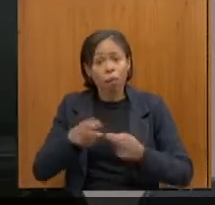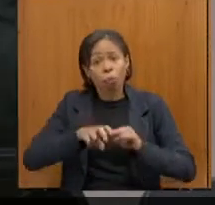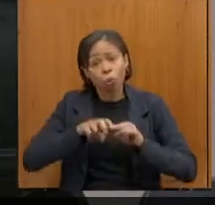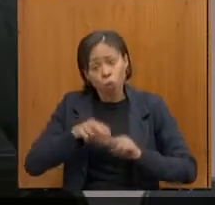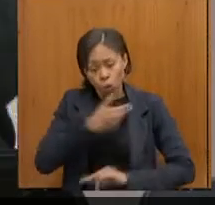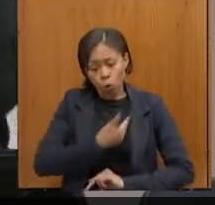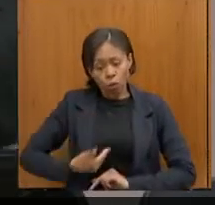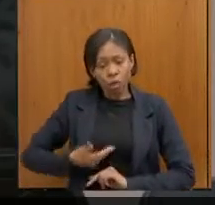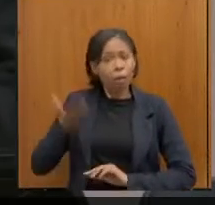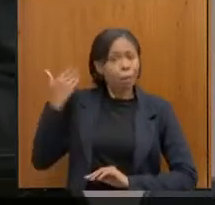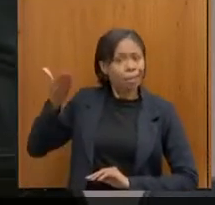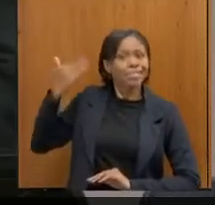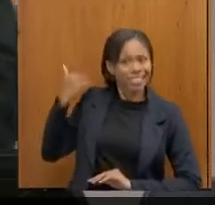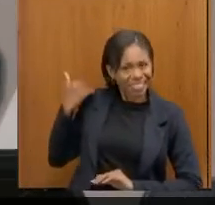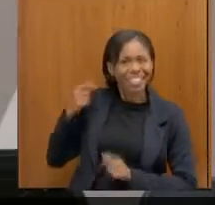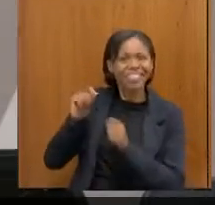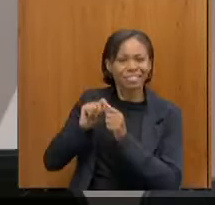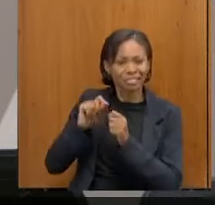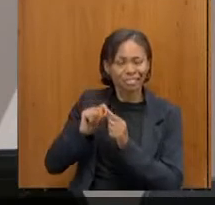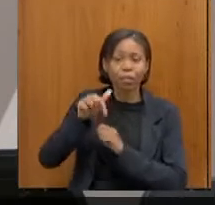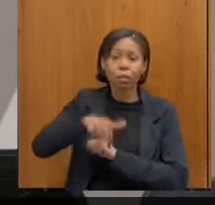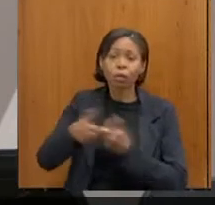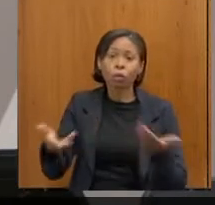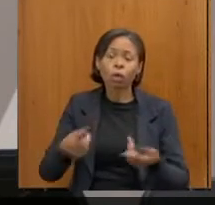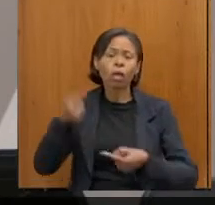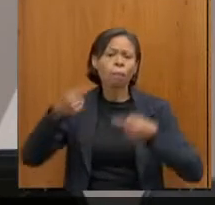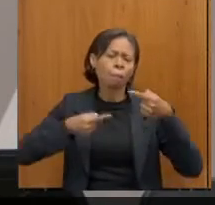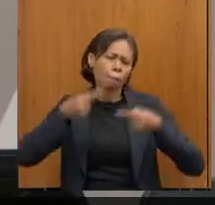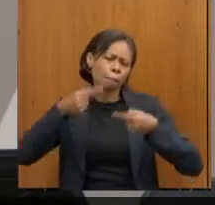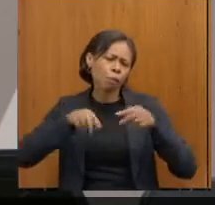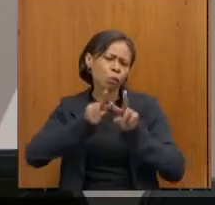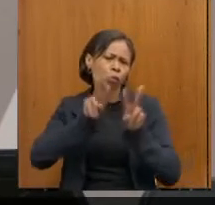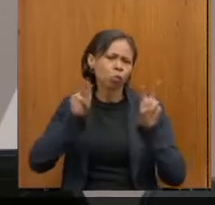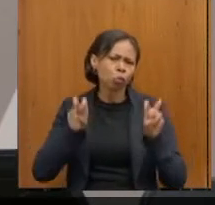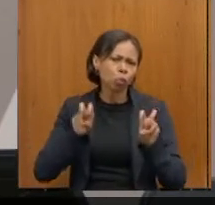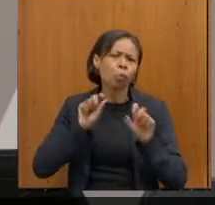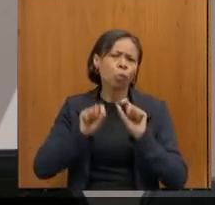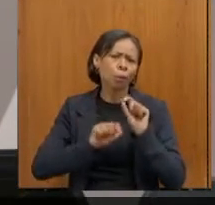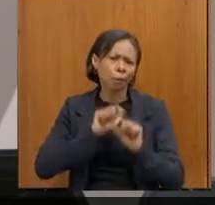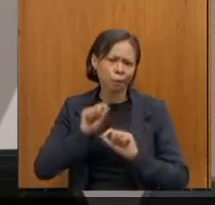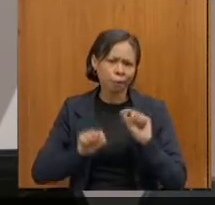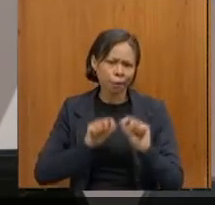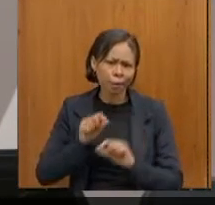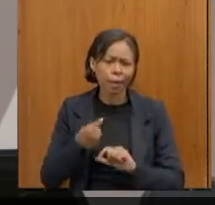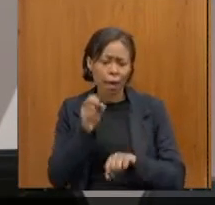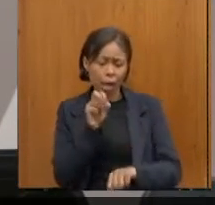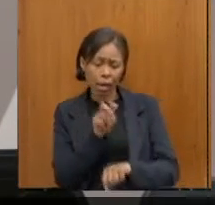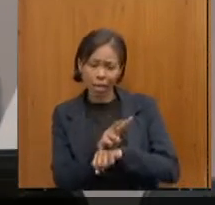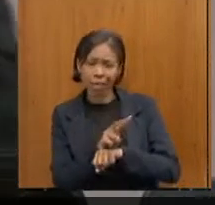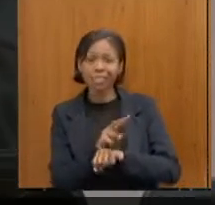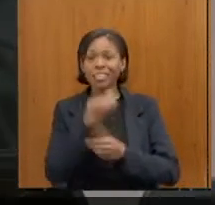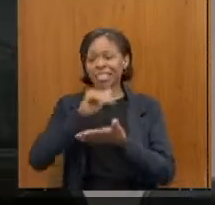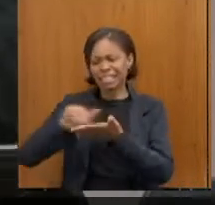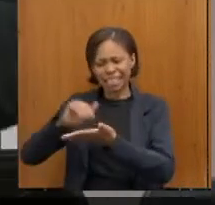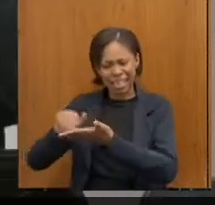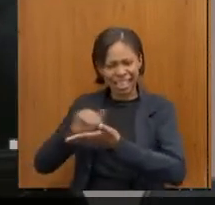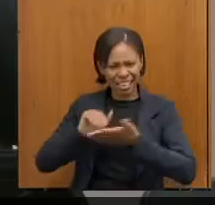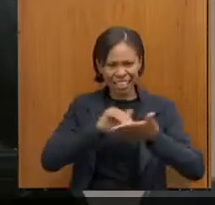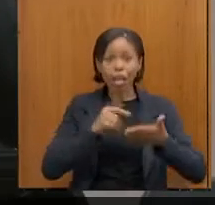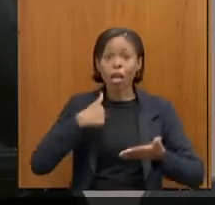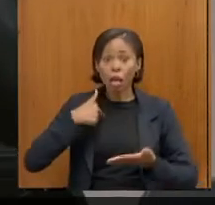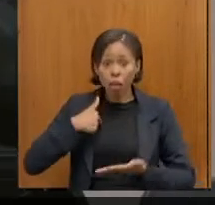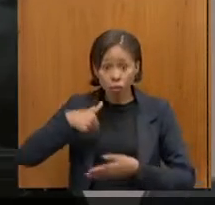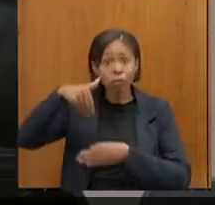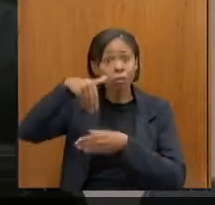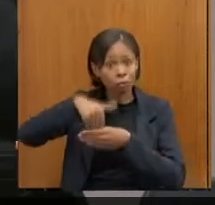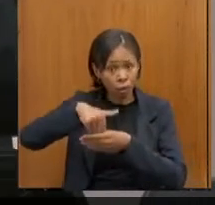Fez por isso que quando discutimos aqui a questão da admissão de secretários e eu até